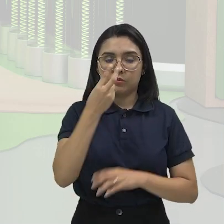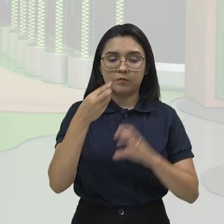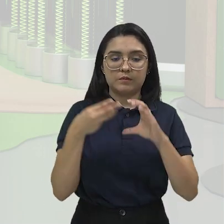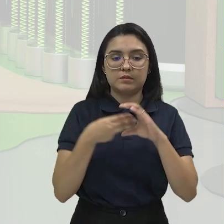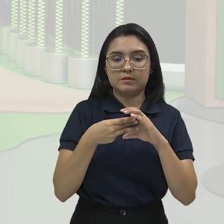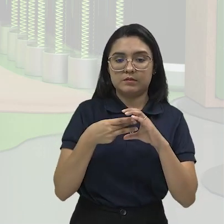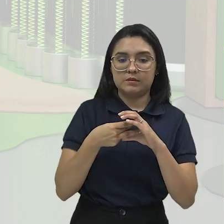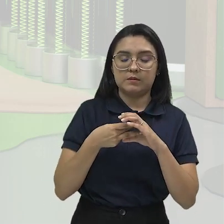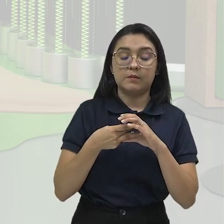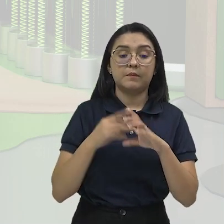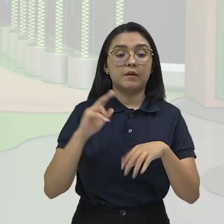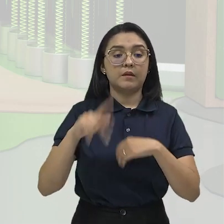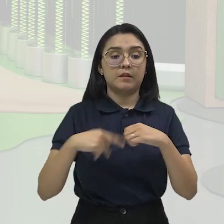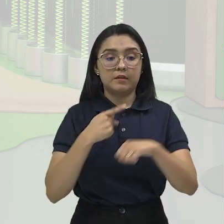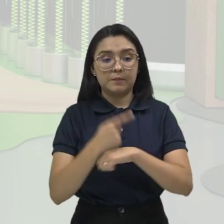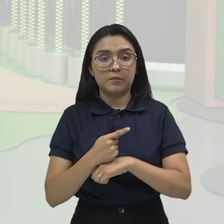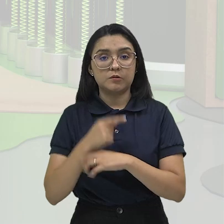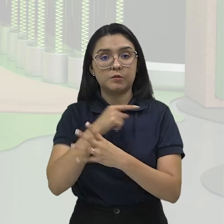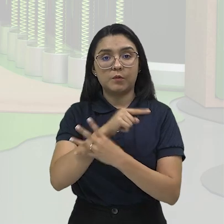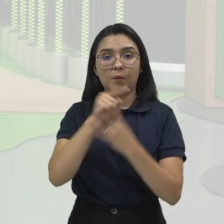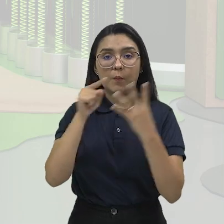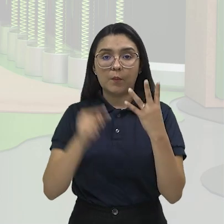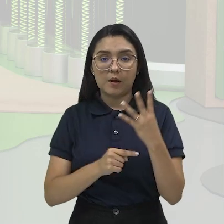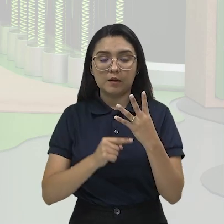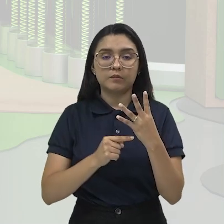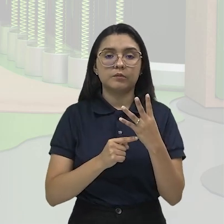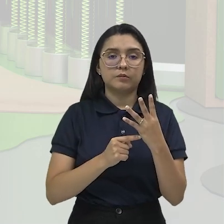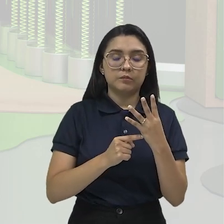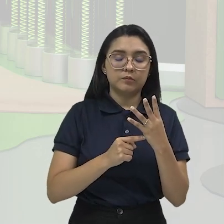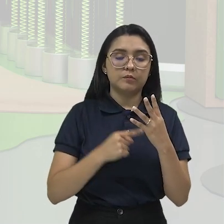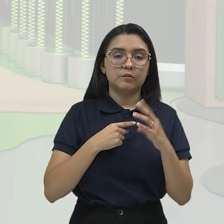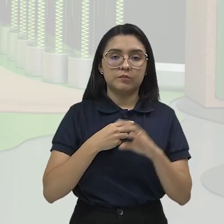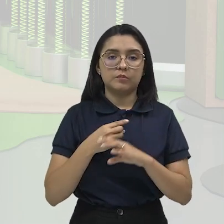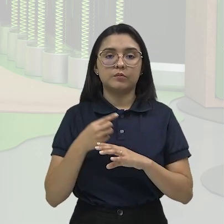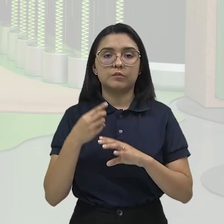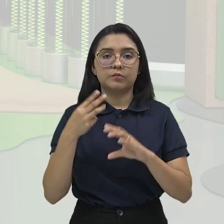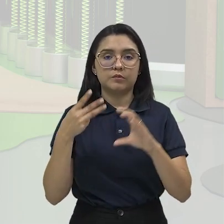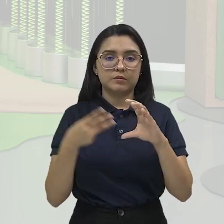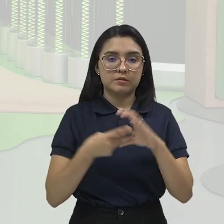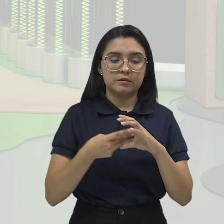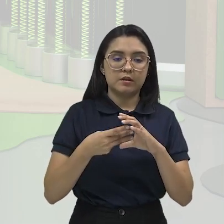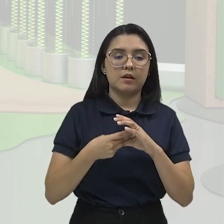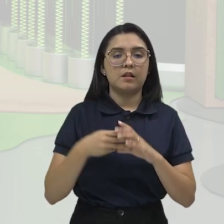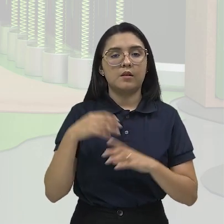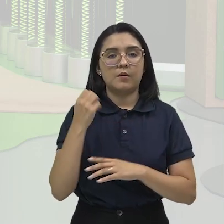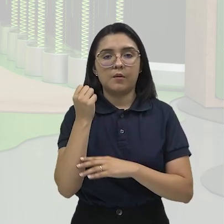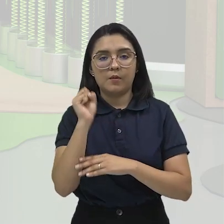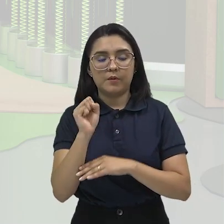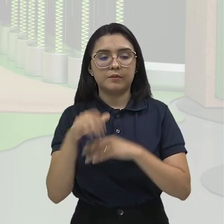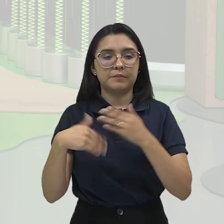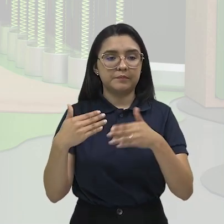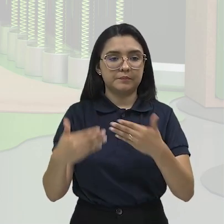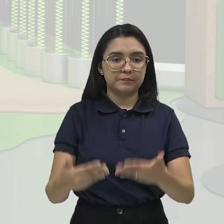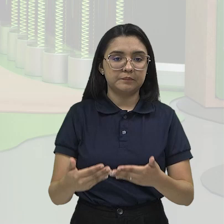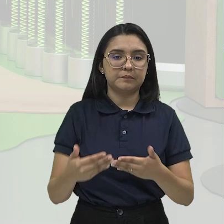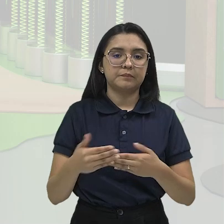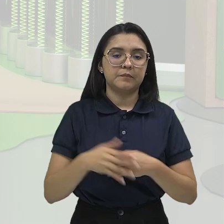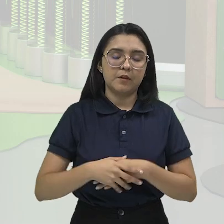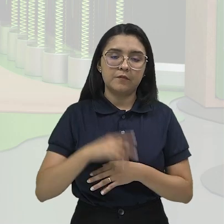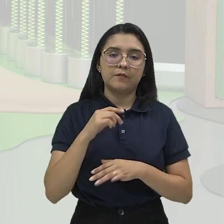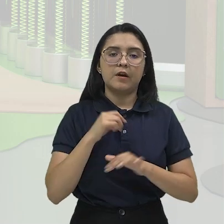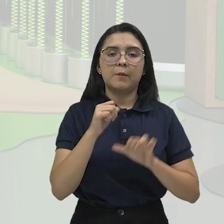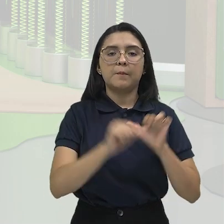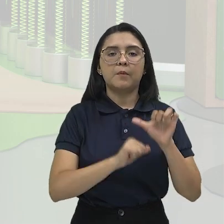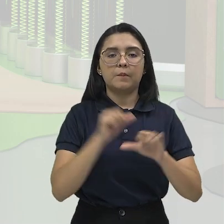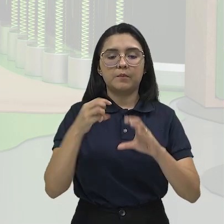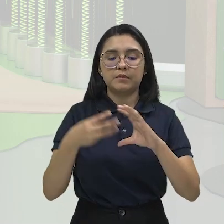células, depois ele vai se dividir em 4 células, depois em 8 e assim por diante, tá? Então ele vai sofrendo